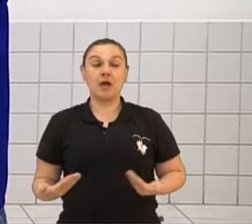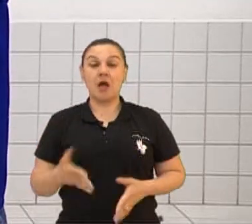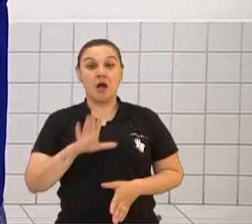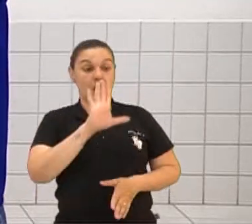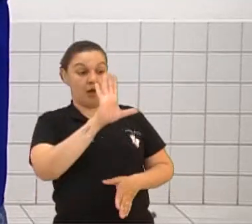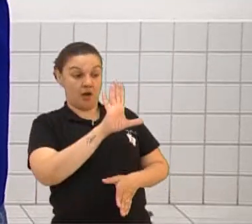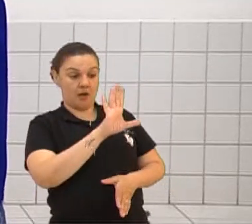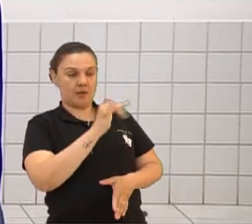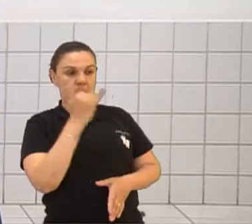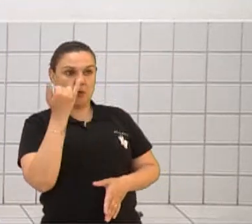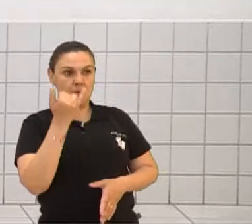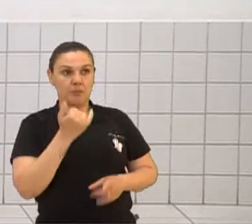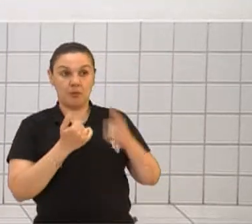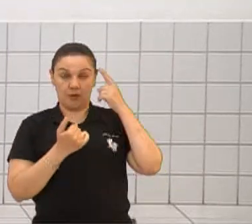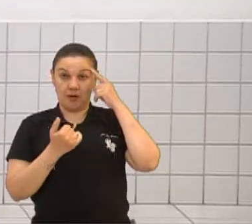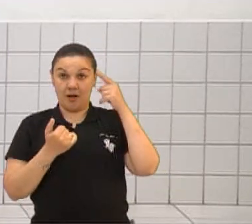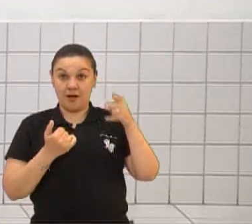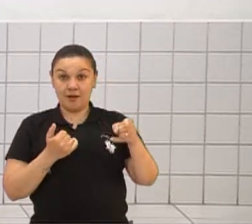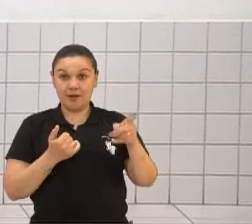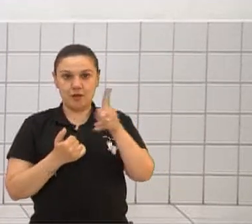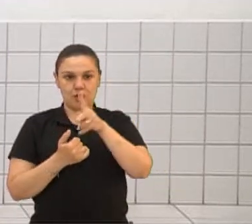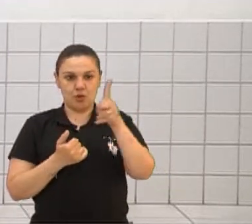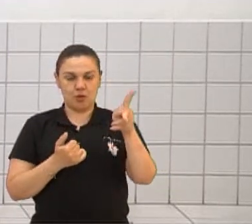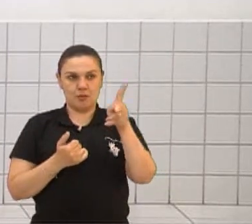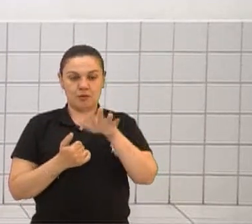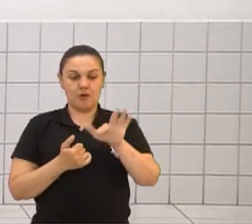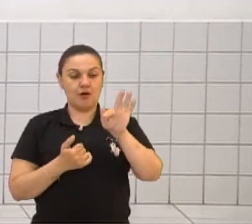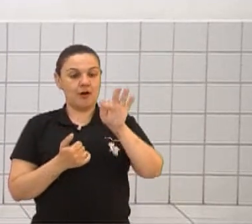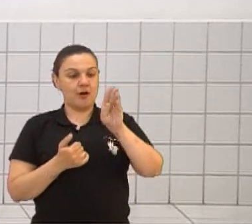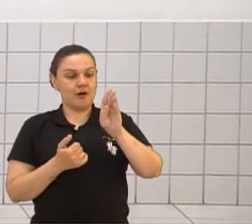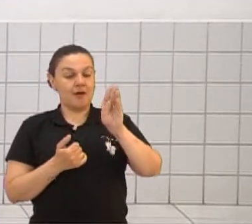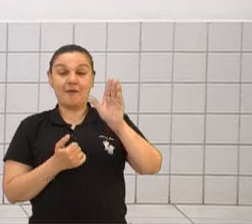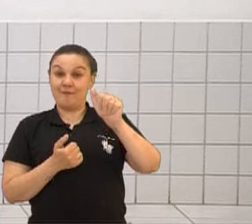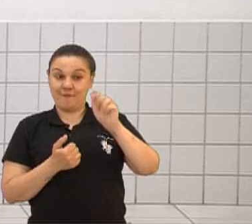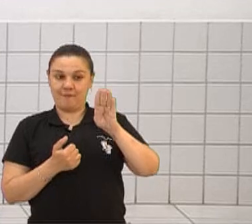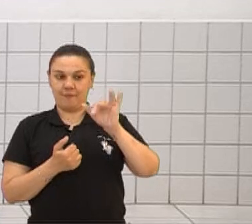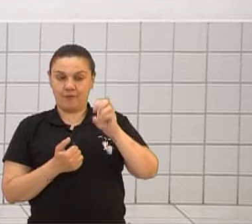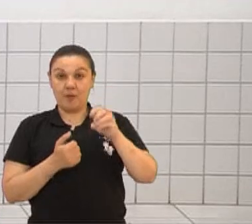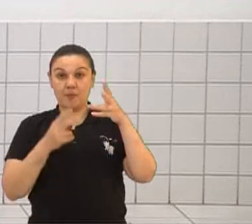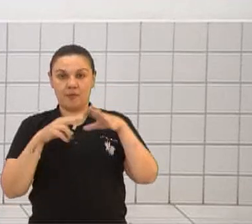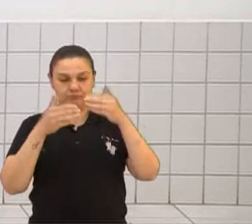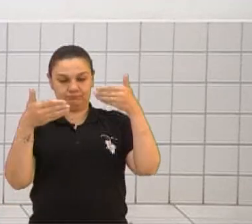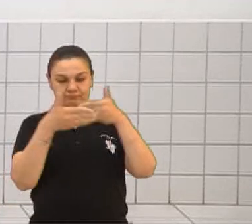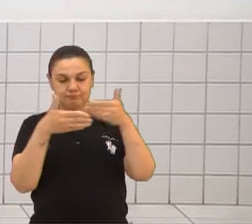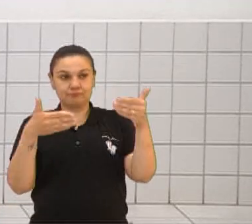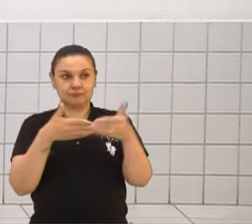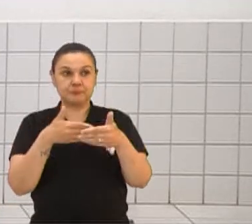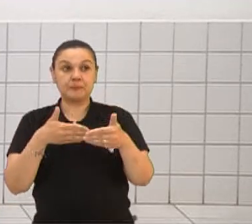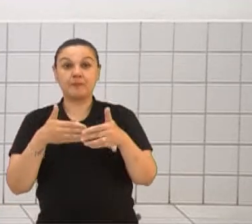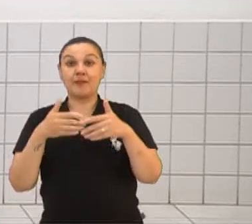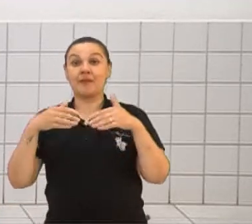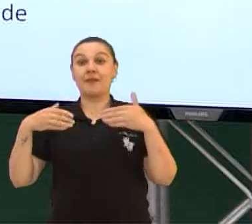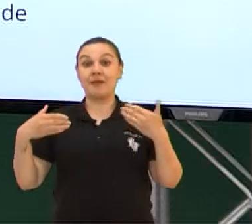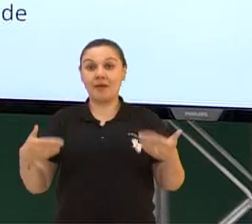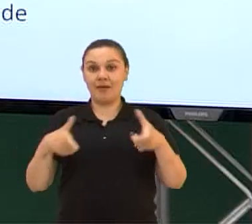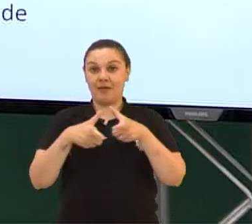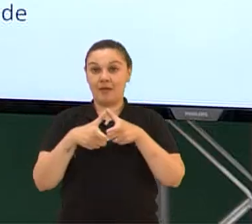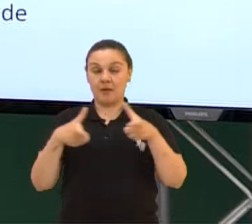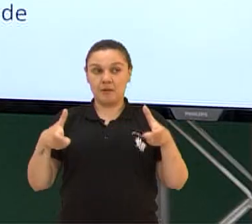só lembrando, os temas agora que o Fábio irá passar para vocês aqui no slide, são a maioria